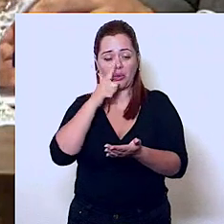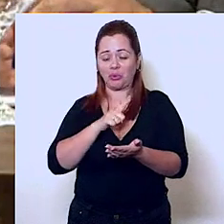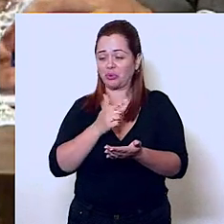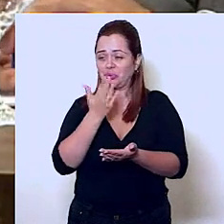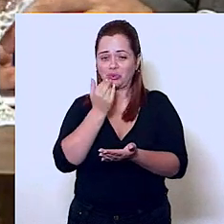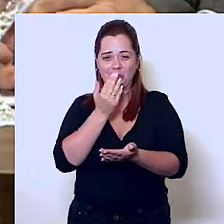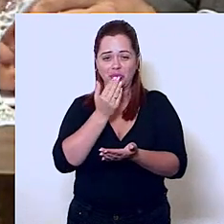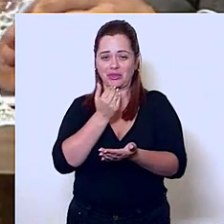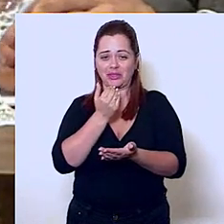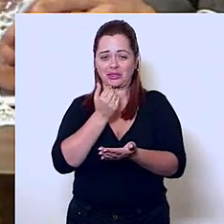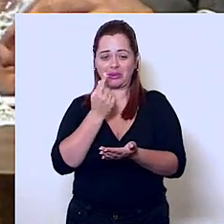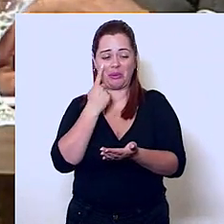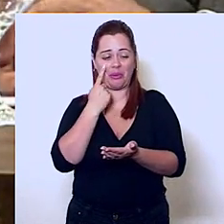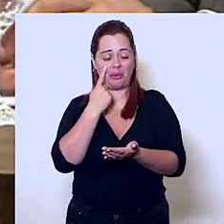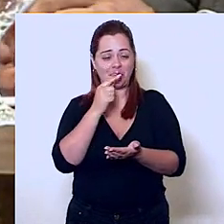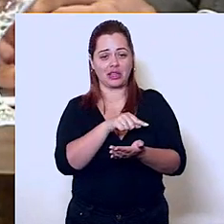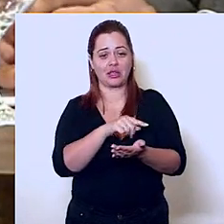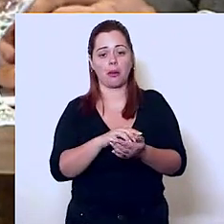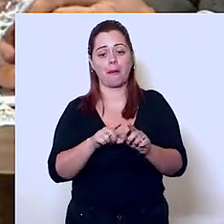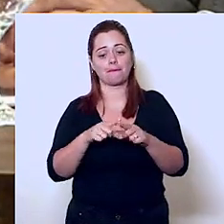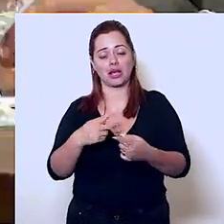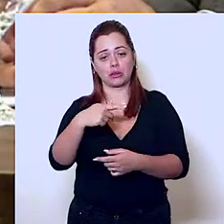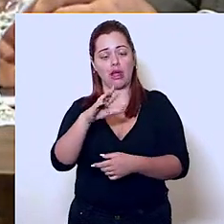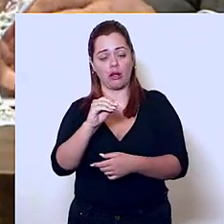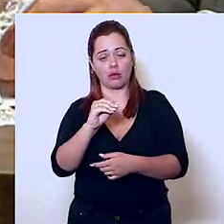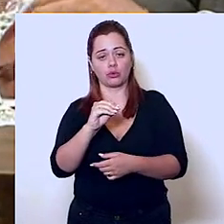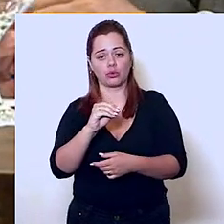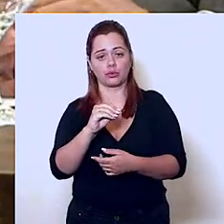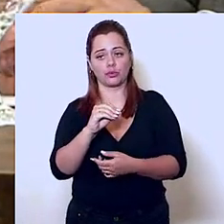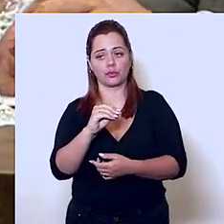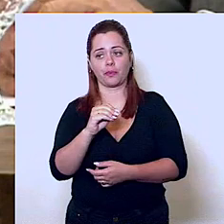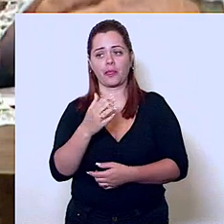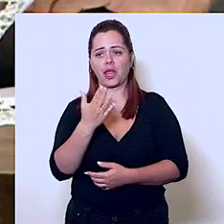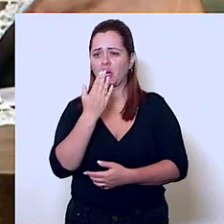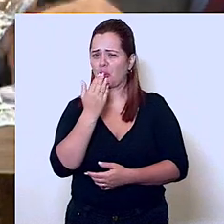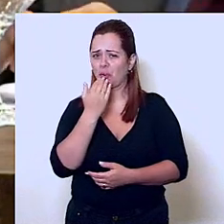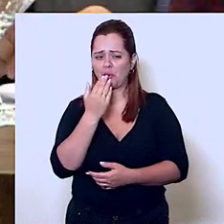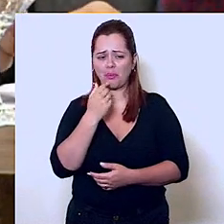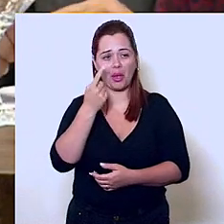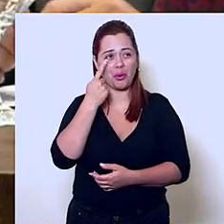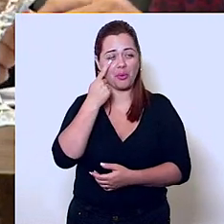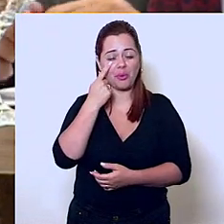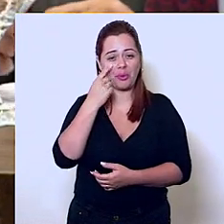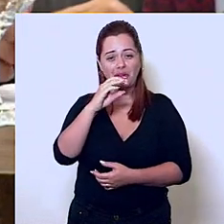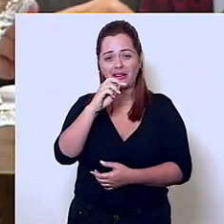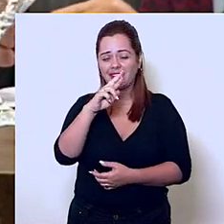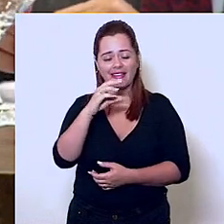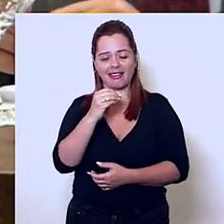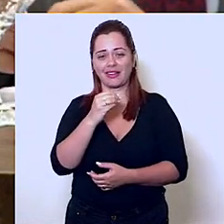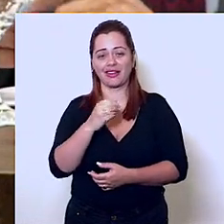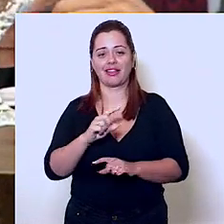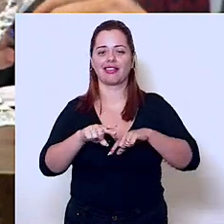cena. Mas o Paulo Tarso, ele comeu o olho do carneiro. Nós depois tivemos que fazer